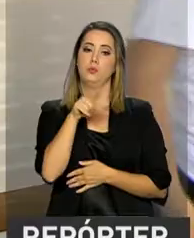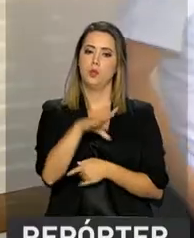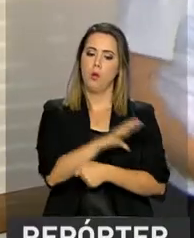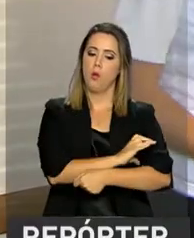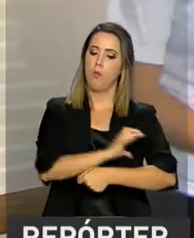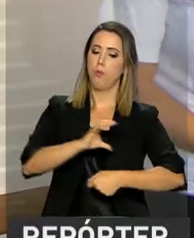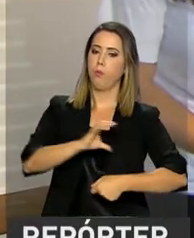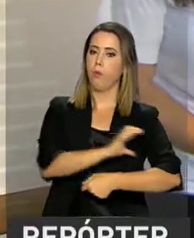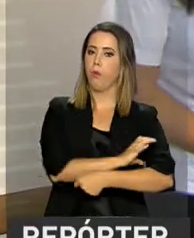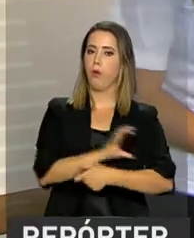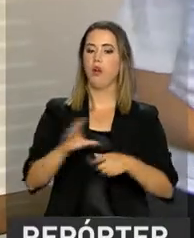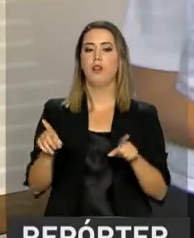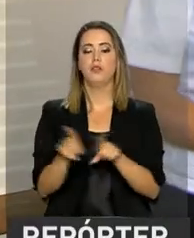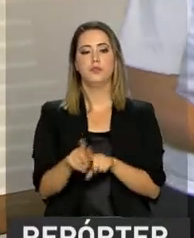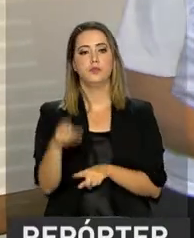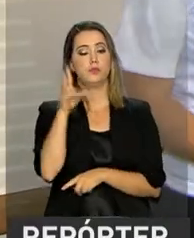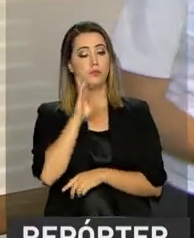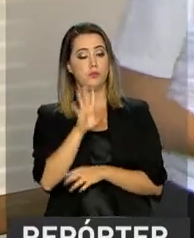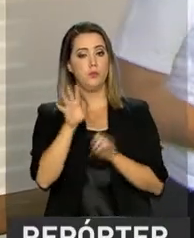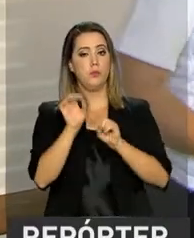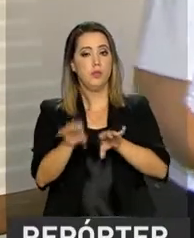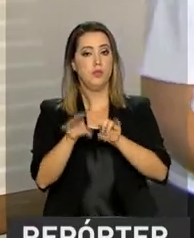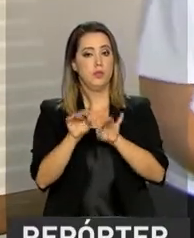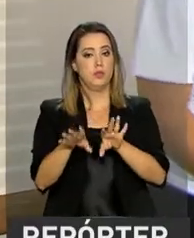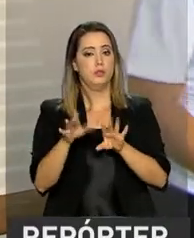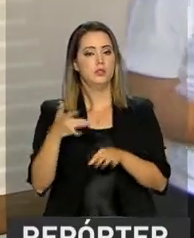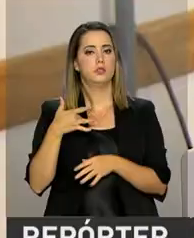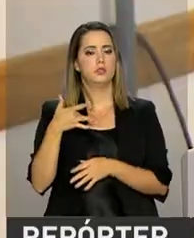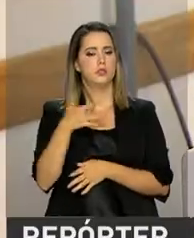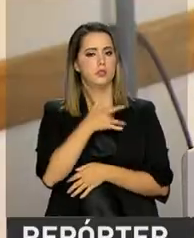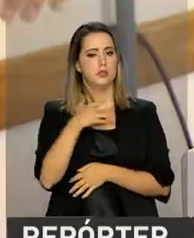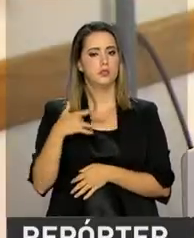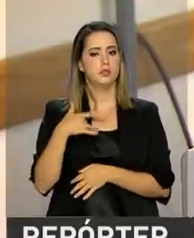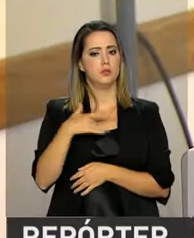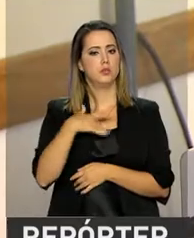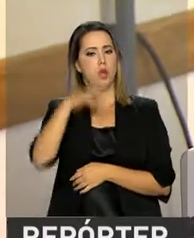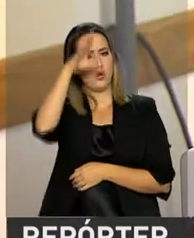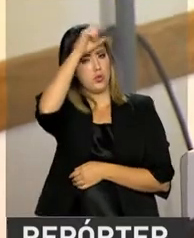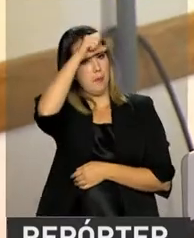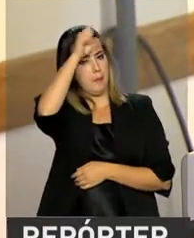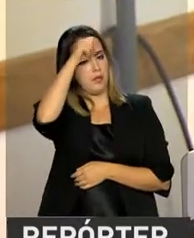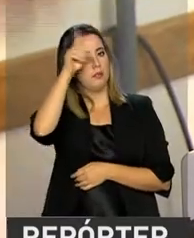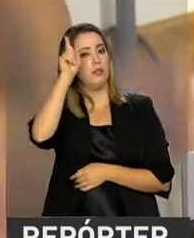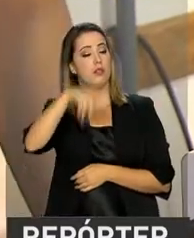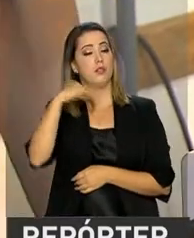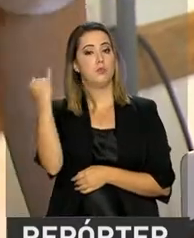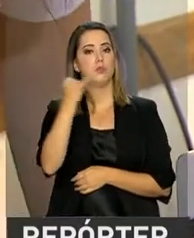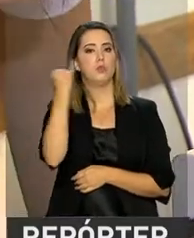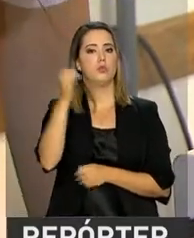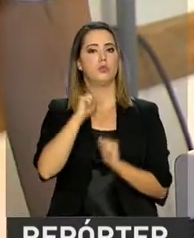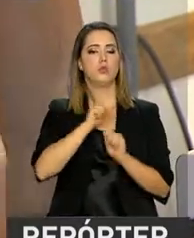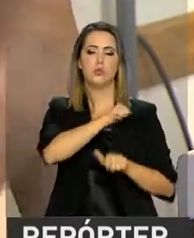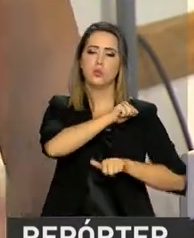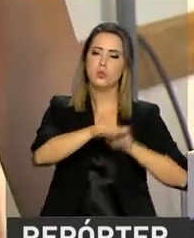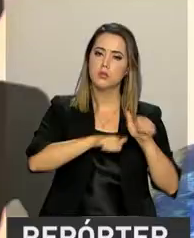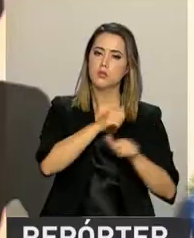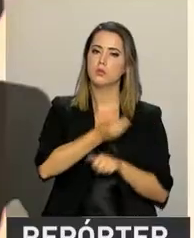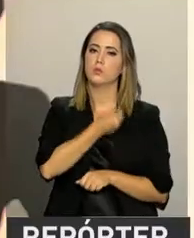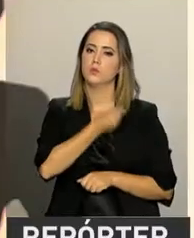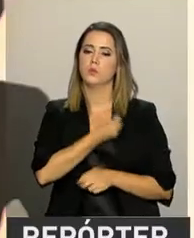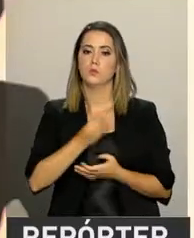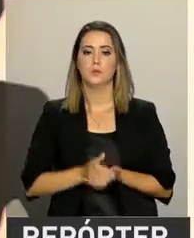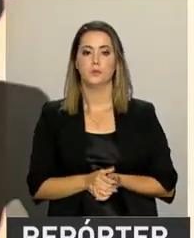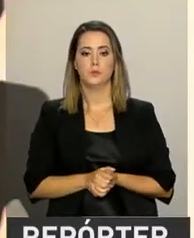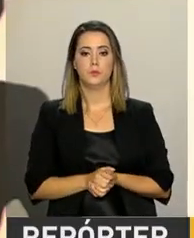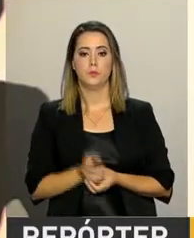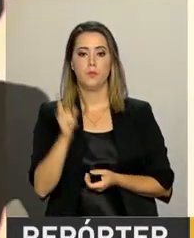ainda recebeu orientações sobre saúde. Para ele, escutar o que os profissionais têm a dizer pode fazer a diferença. Eu acho